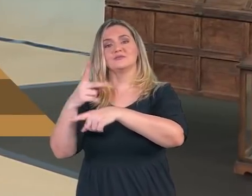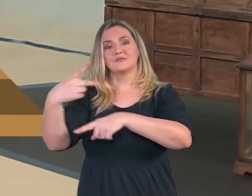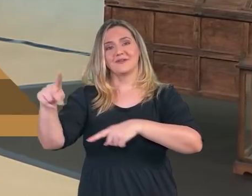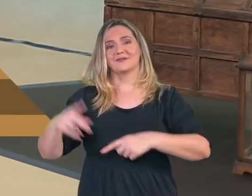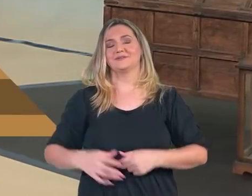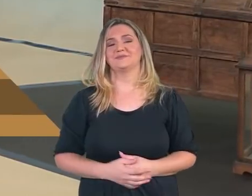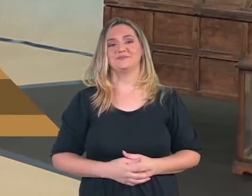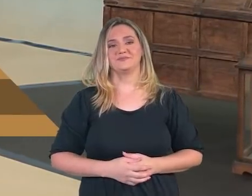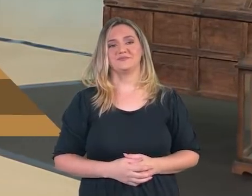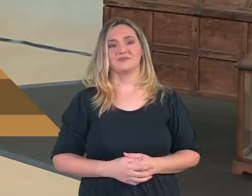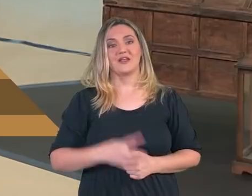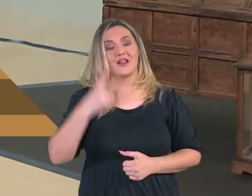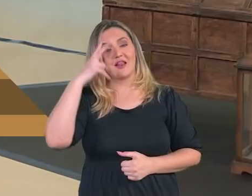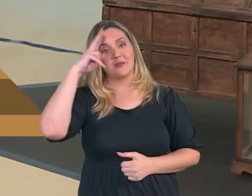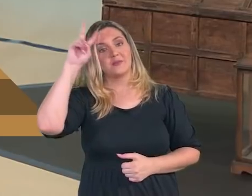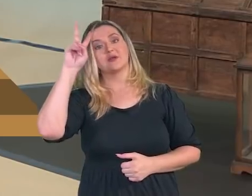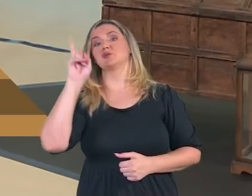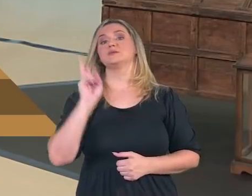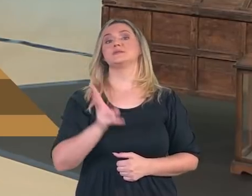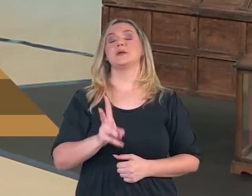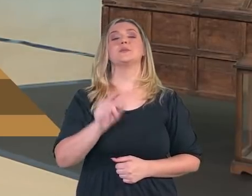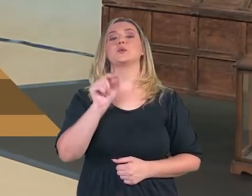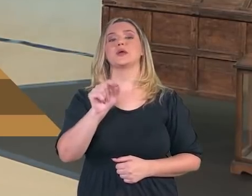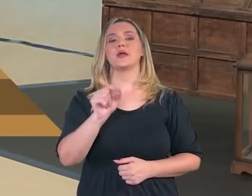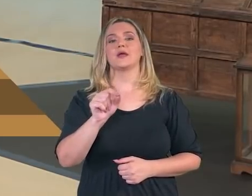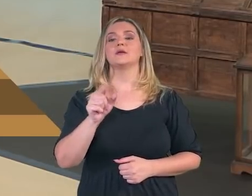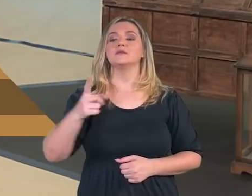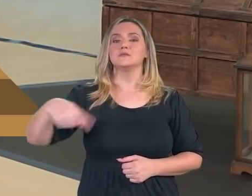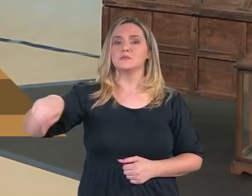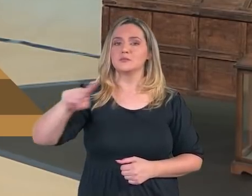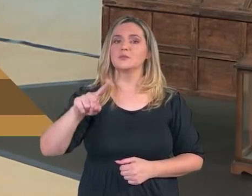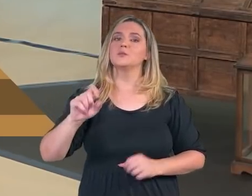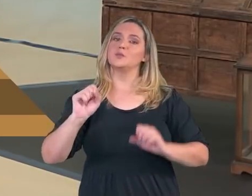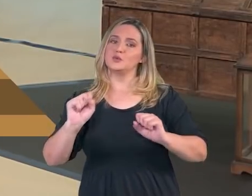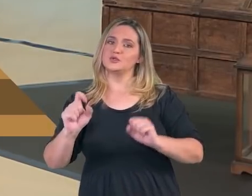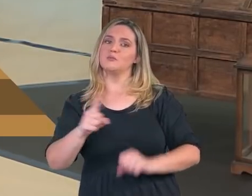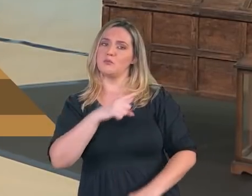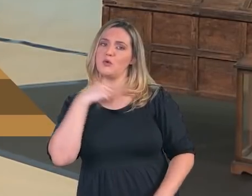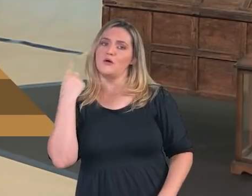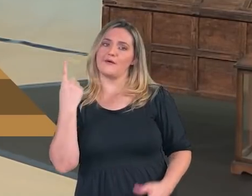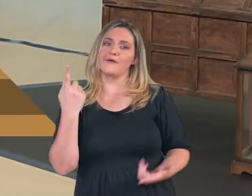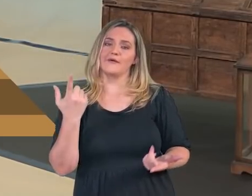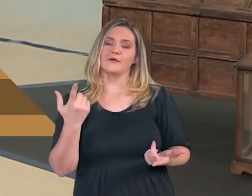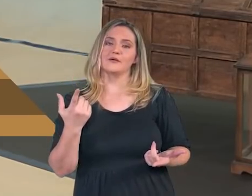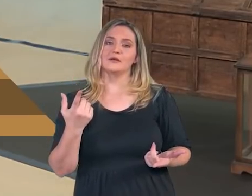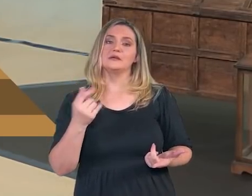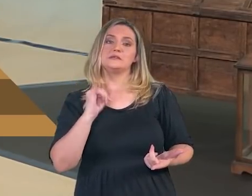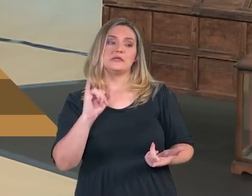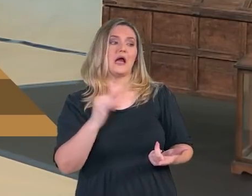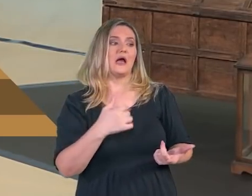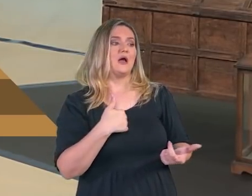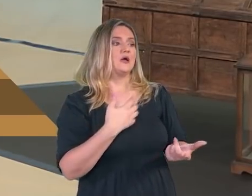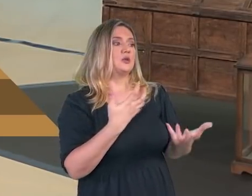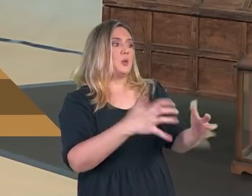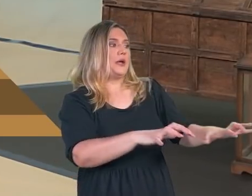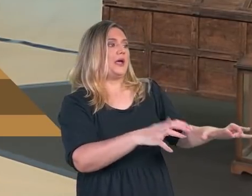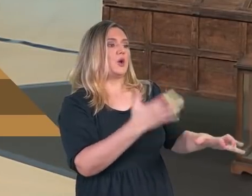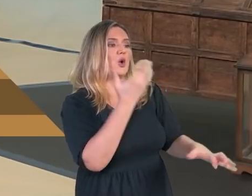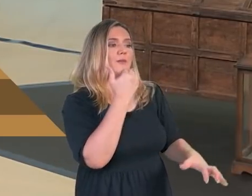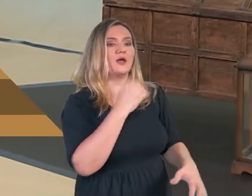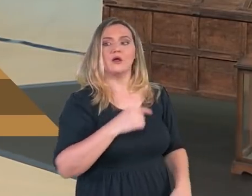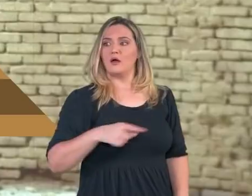seus companheiros, lembrando-se, é claro, que eles também poderiam ser executados se recusassem a dieta do